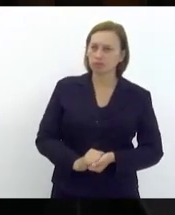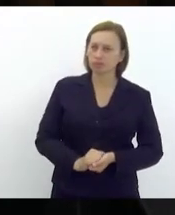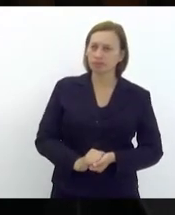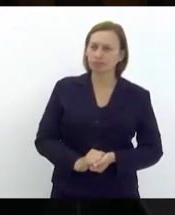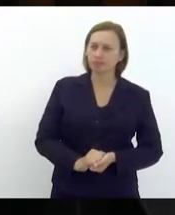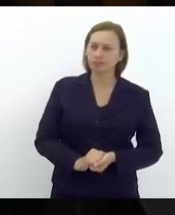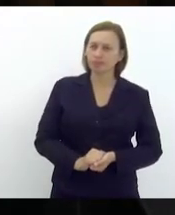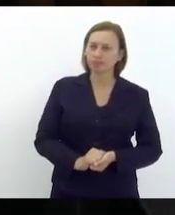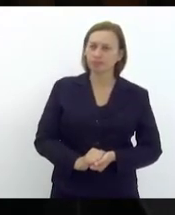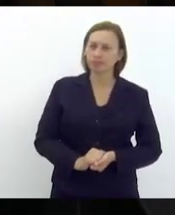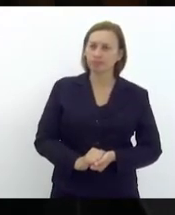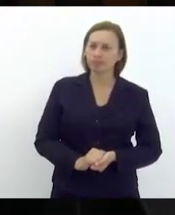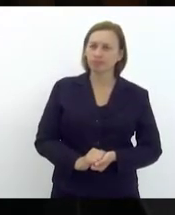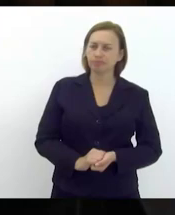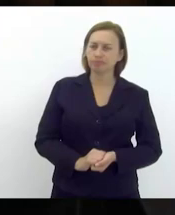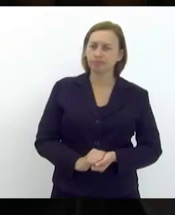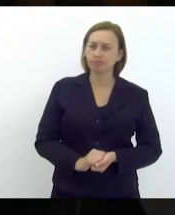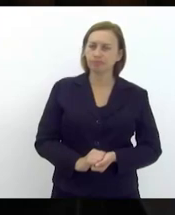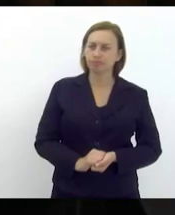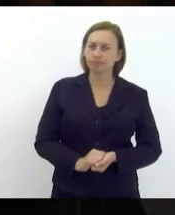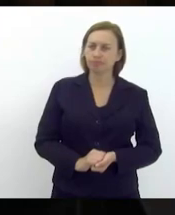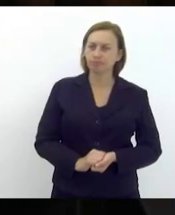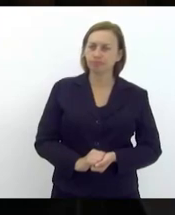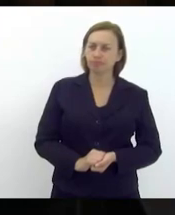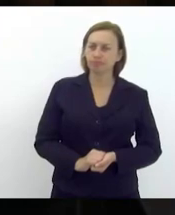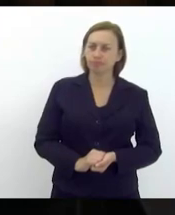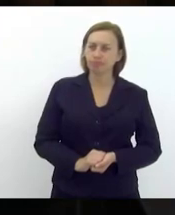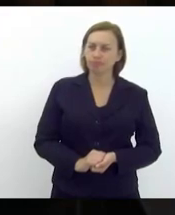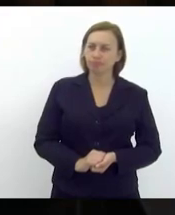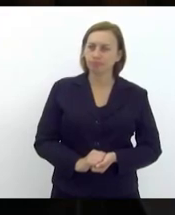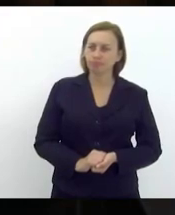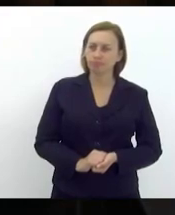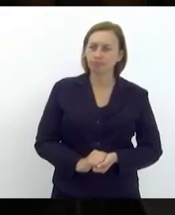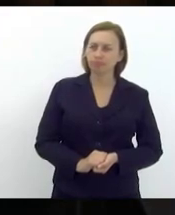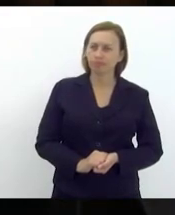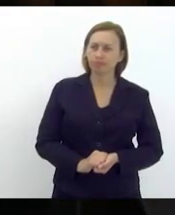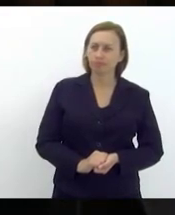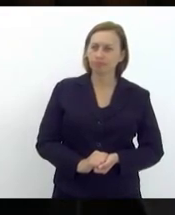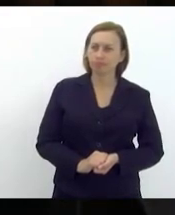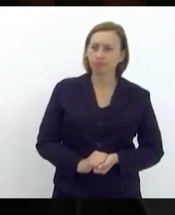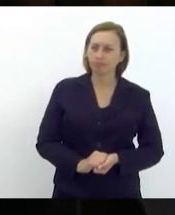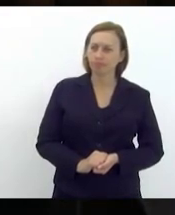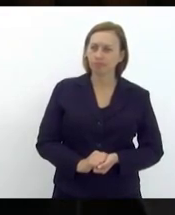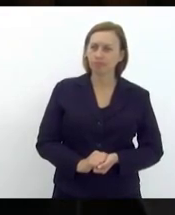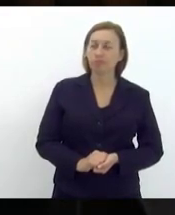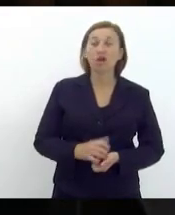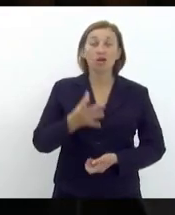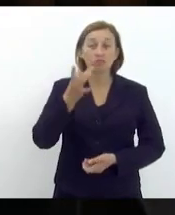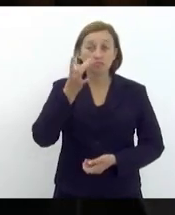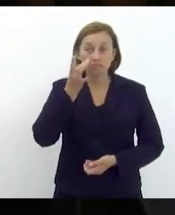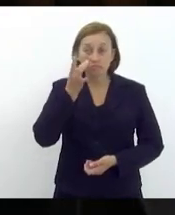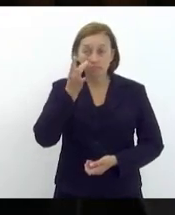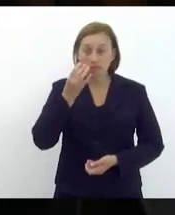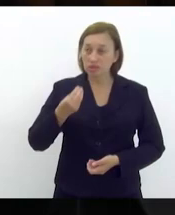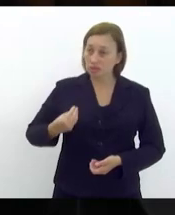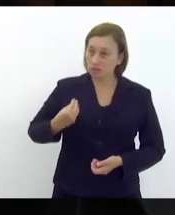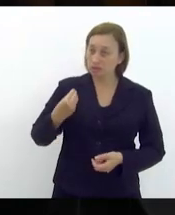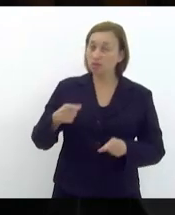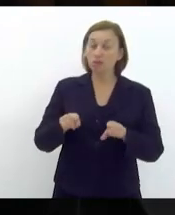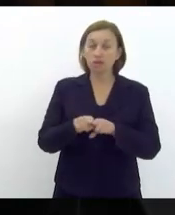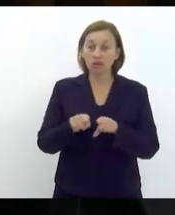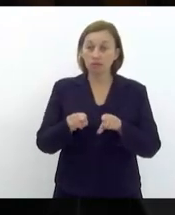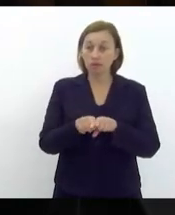que nos assistem pela de forma presencial de forma